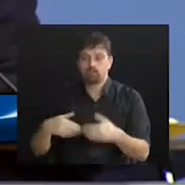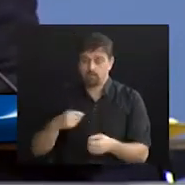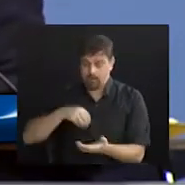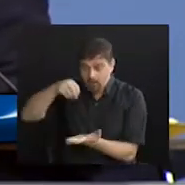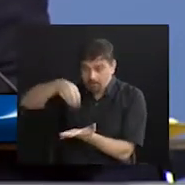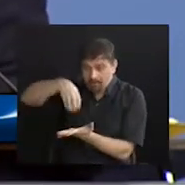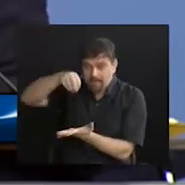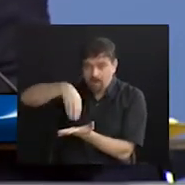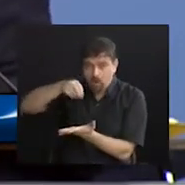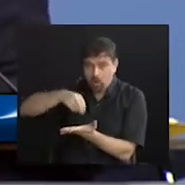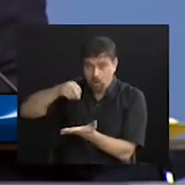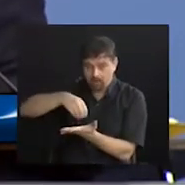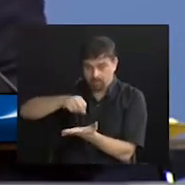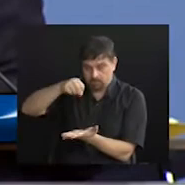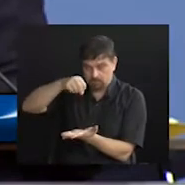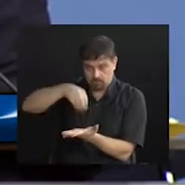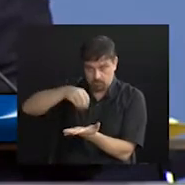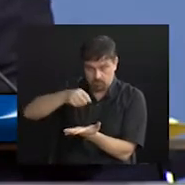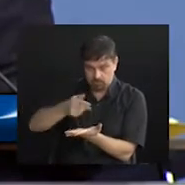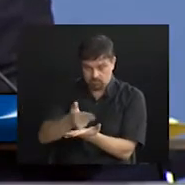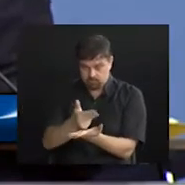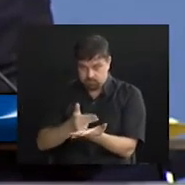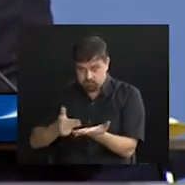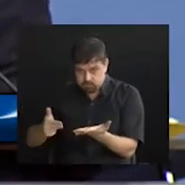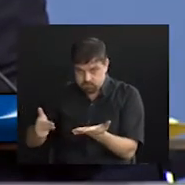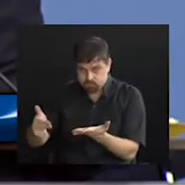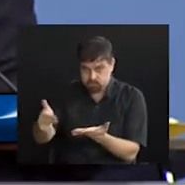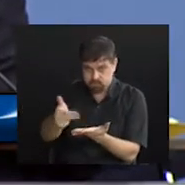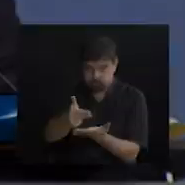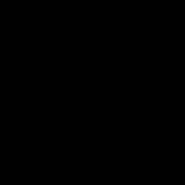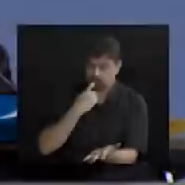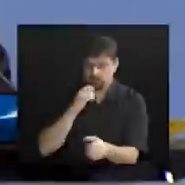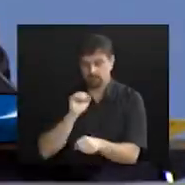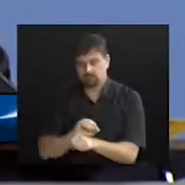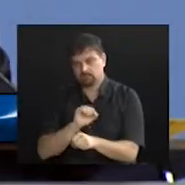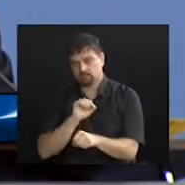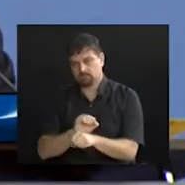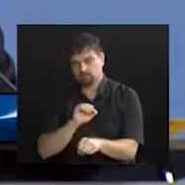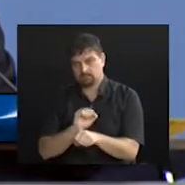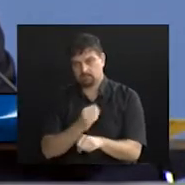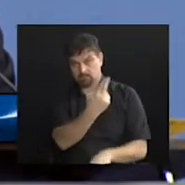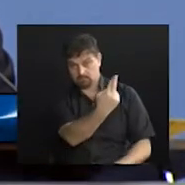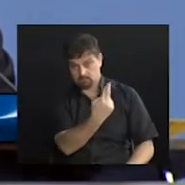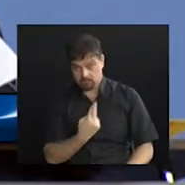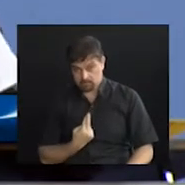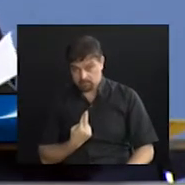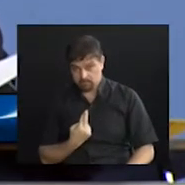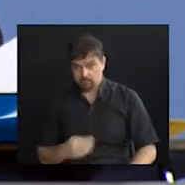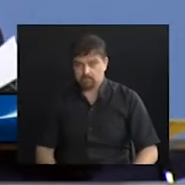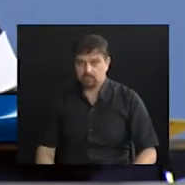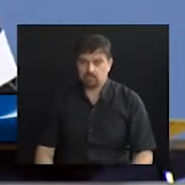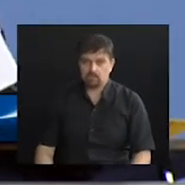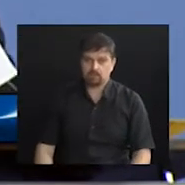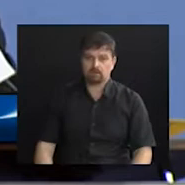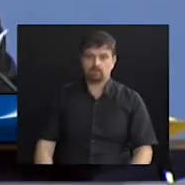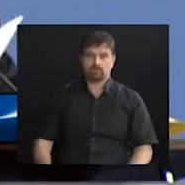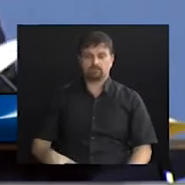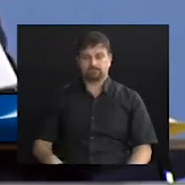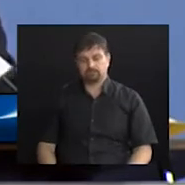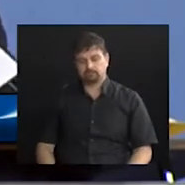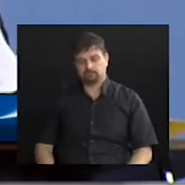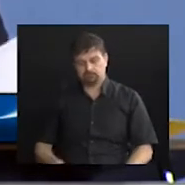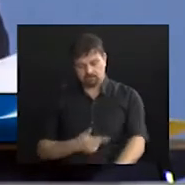cópia do projeto de revitalização da Avenida Francisco Glicério inicialmente de uma maneira muito